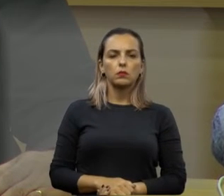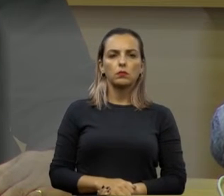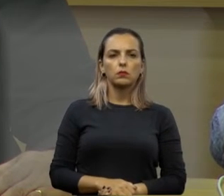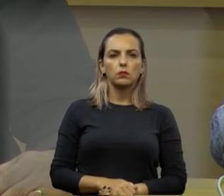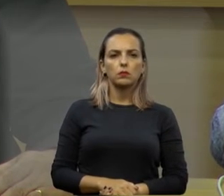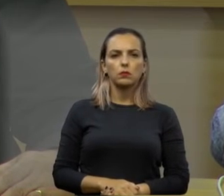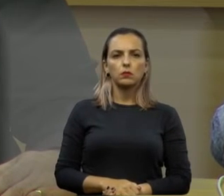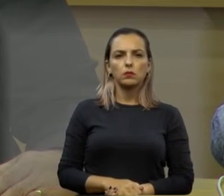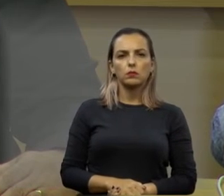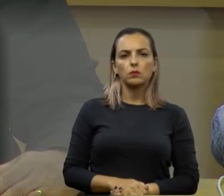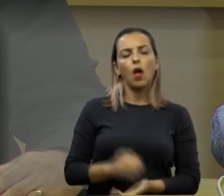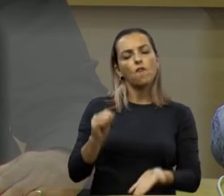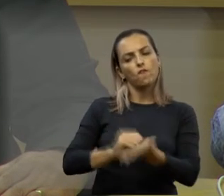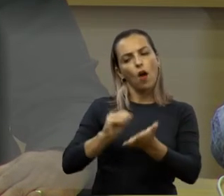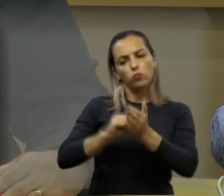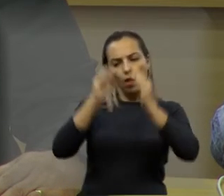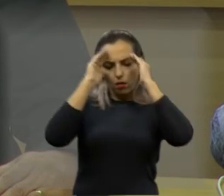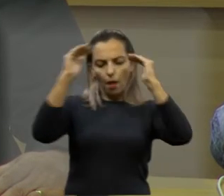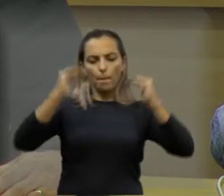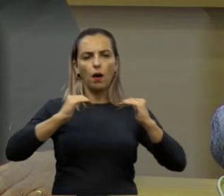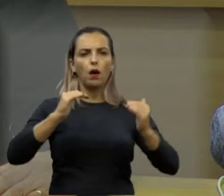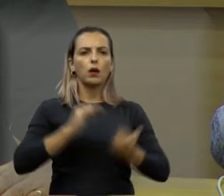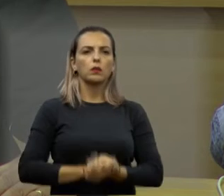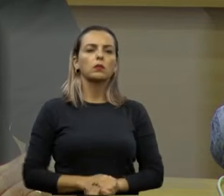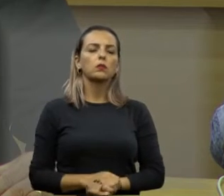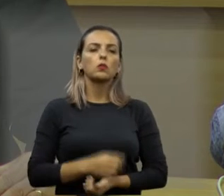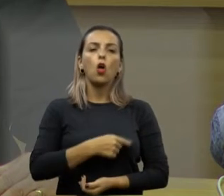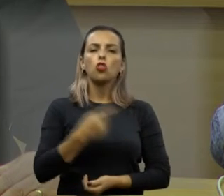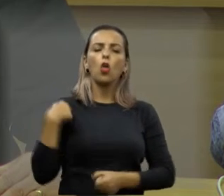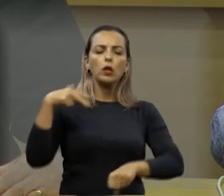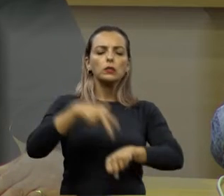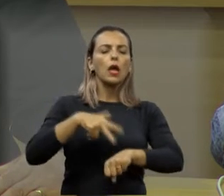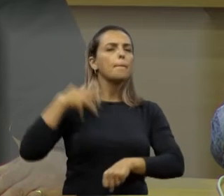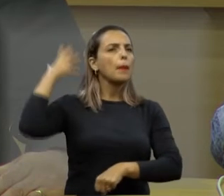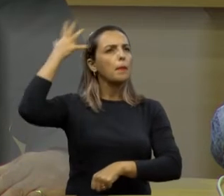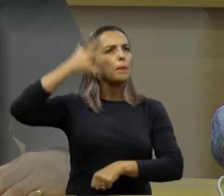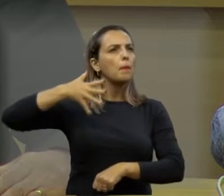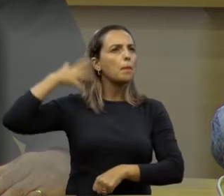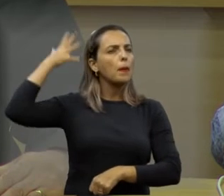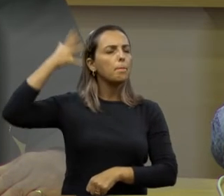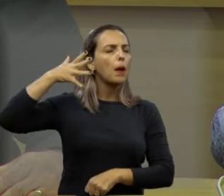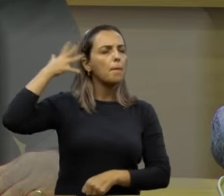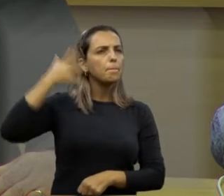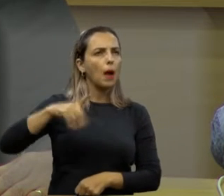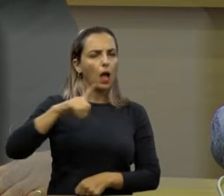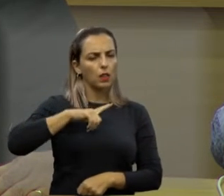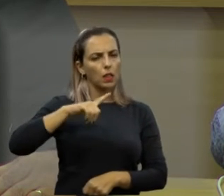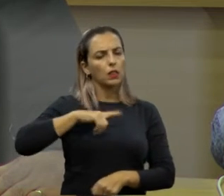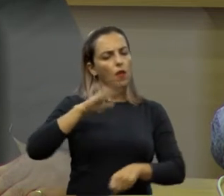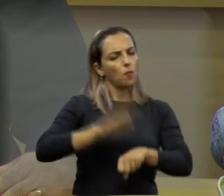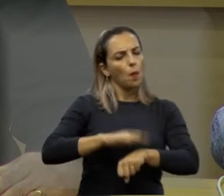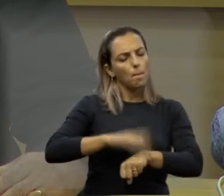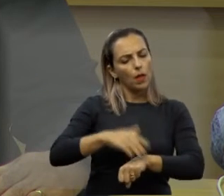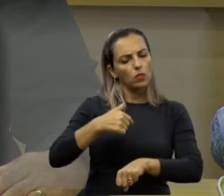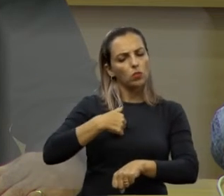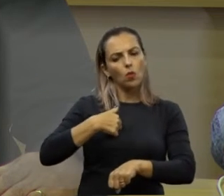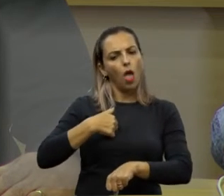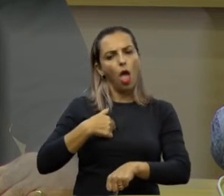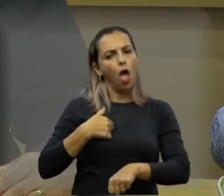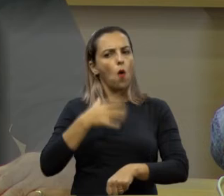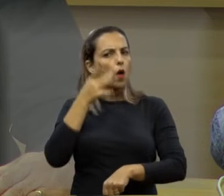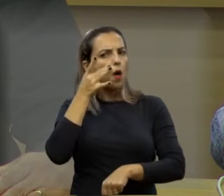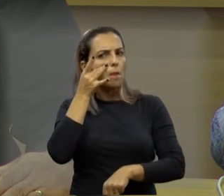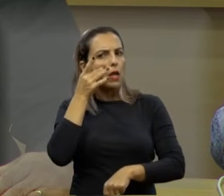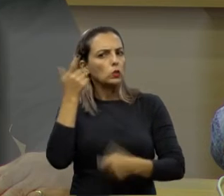favor extremamente respeitoso porque a gente tá falando aqui eu te vi te vi te vi momento que eu não estava